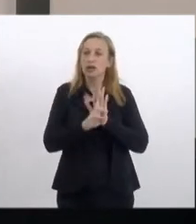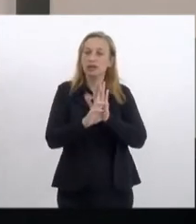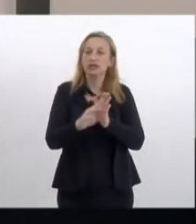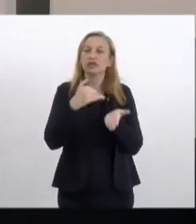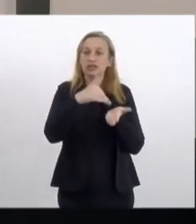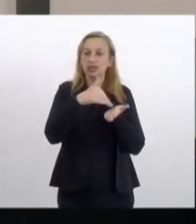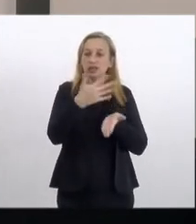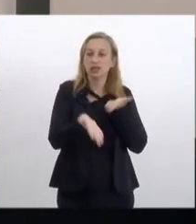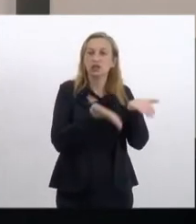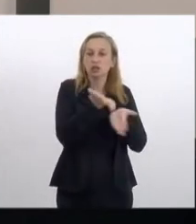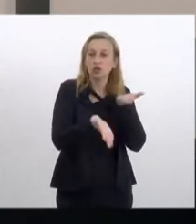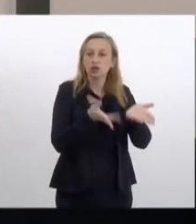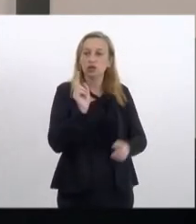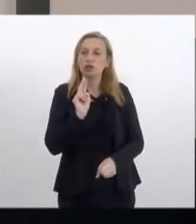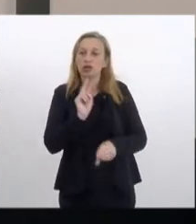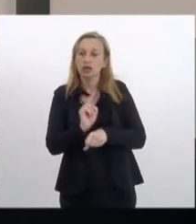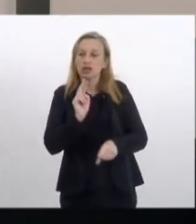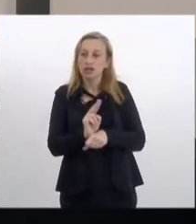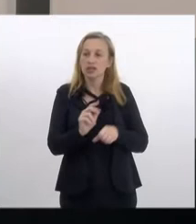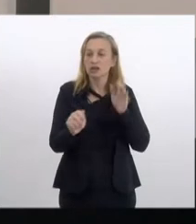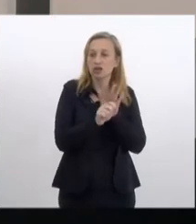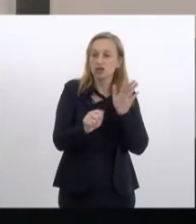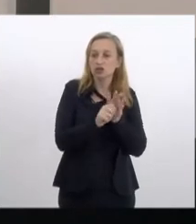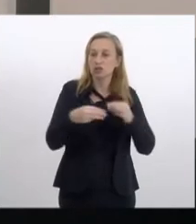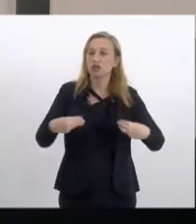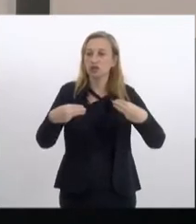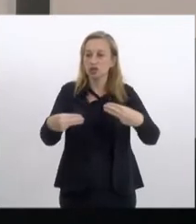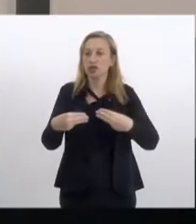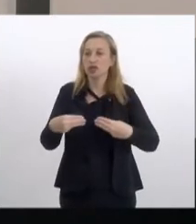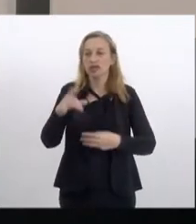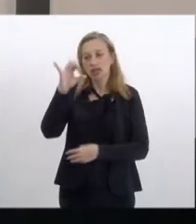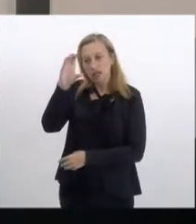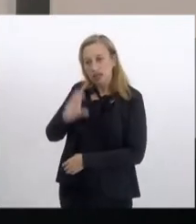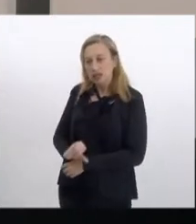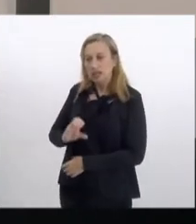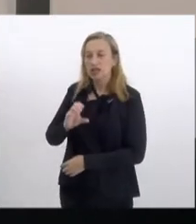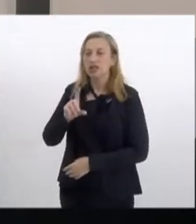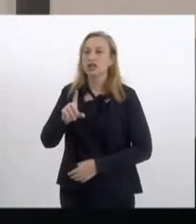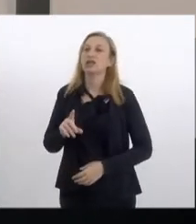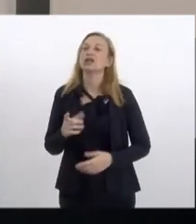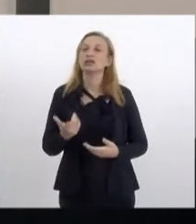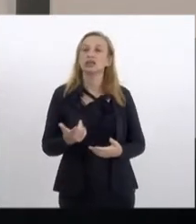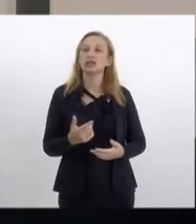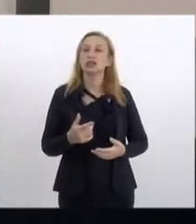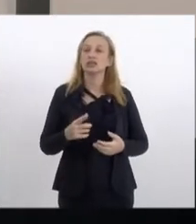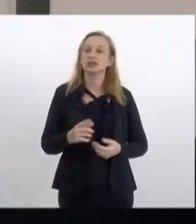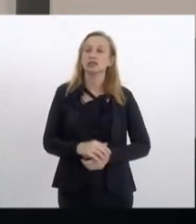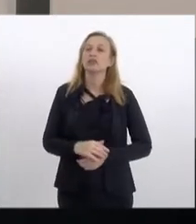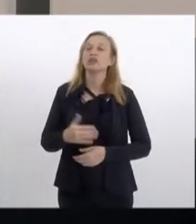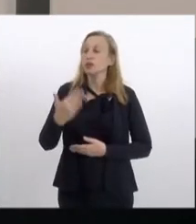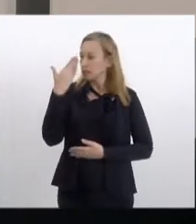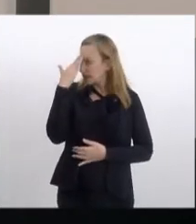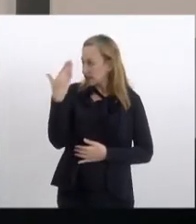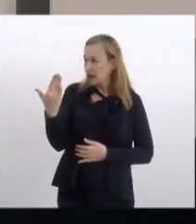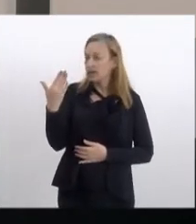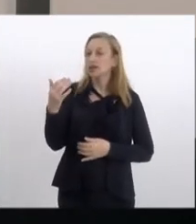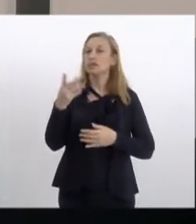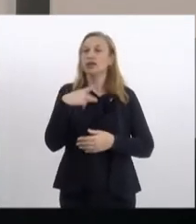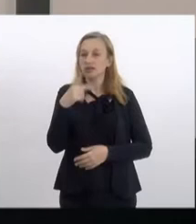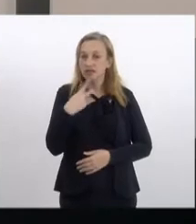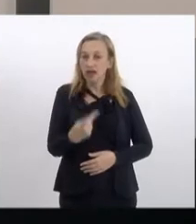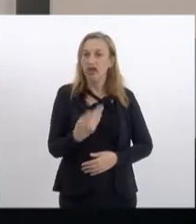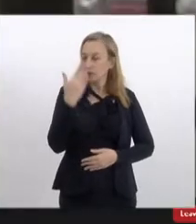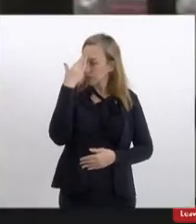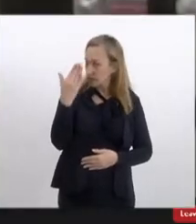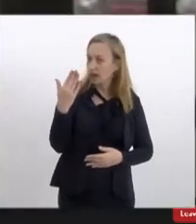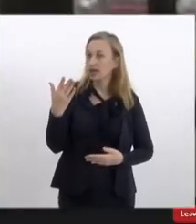Secretaria de Cuidados e Prevenção às Drogas do Ministério da Cidadania, ela nos fez nessa nossa segunda reunião da nossa comissão. Muito obrigado pela explanação, muito obrigado